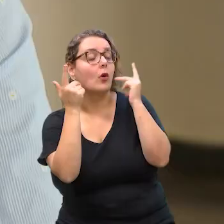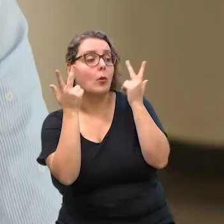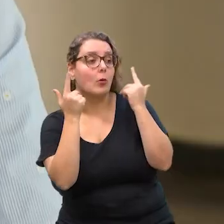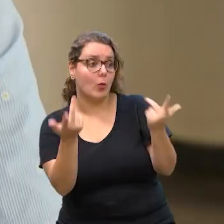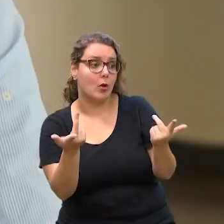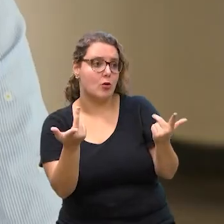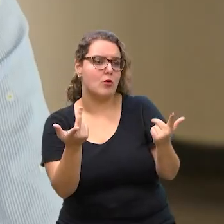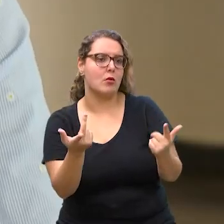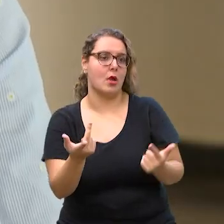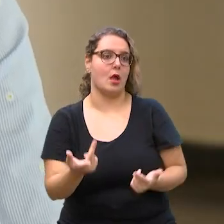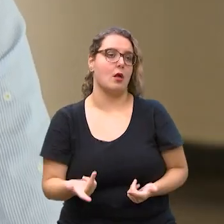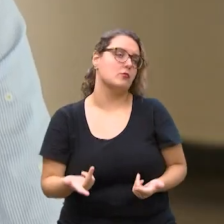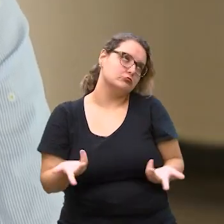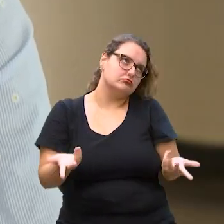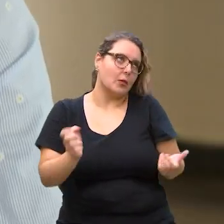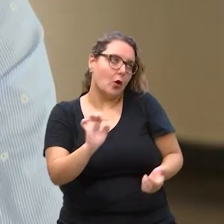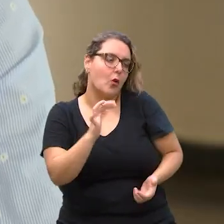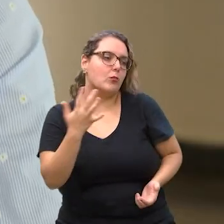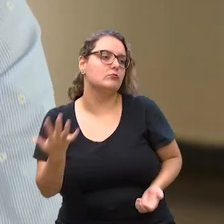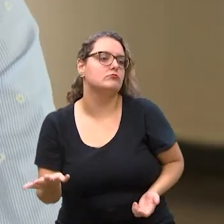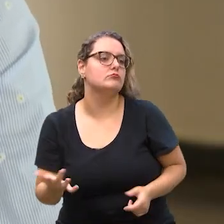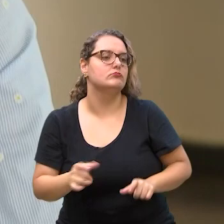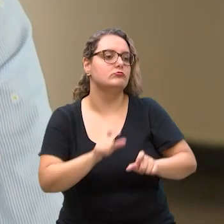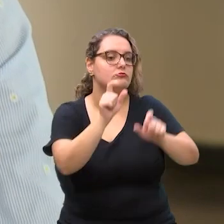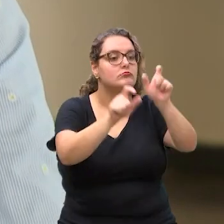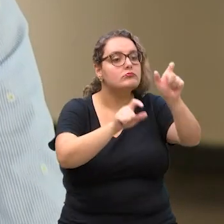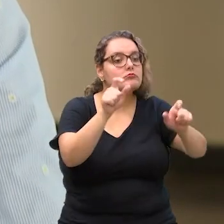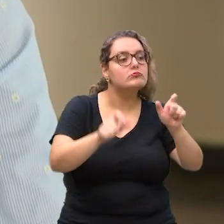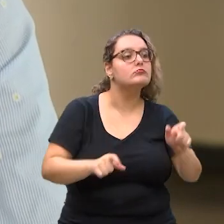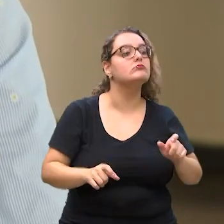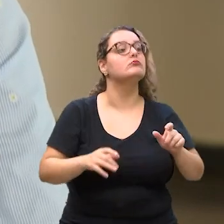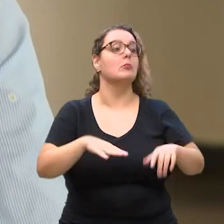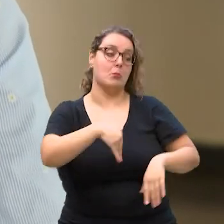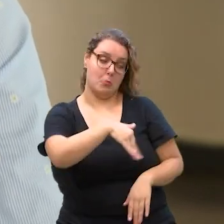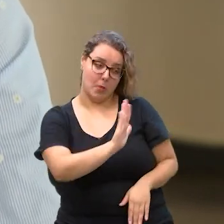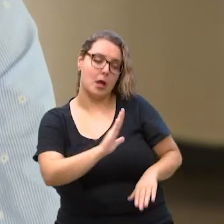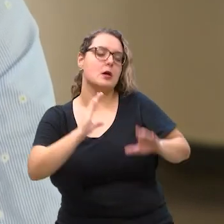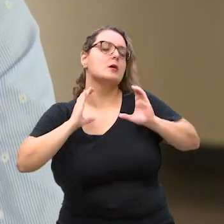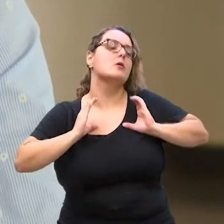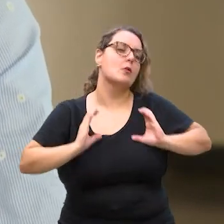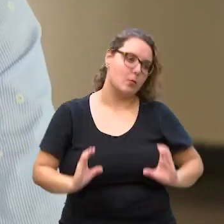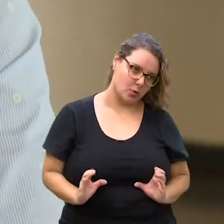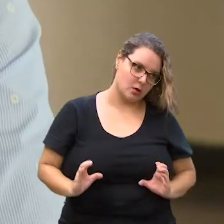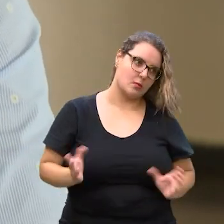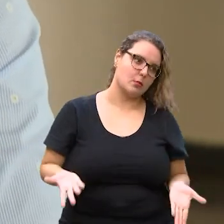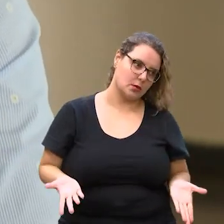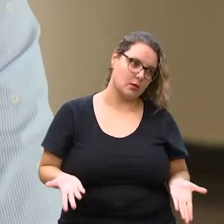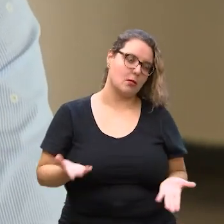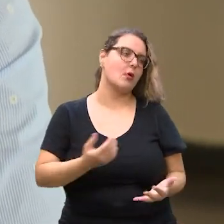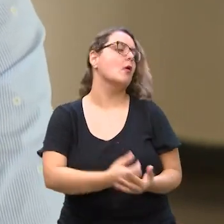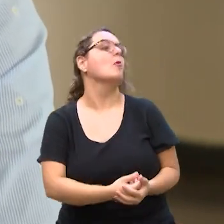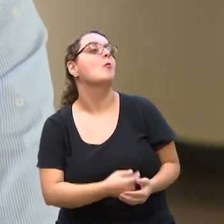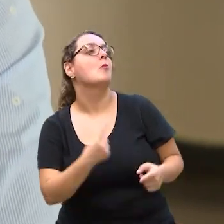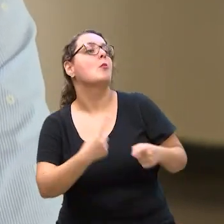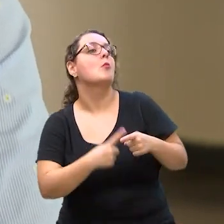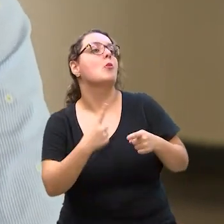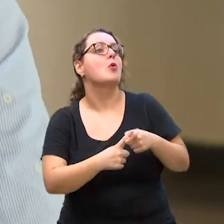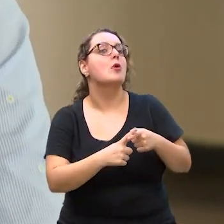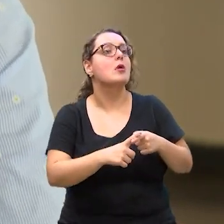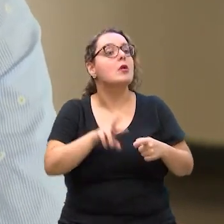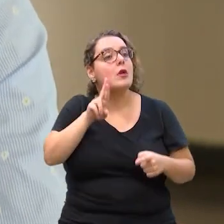que é mais comum na psicologia do esporte é o pessoal da linha mais comportamental. Então, por ser muito do resultado